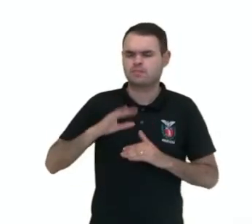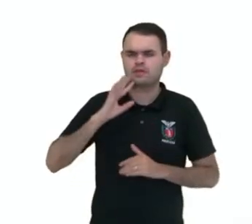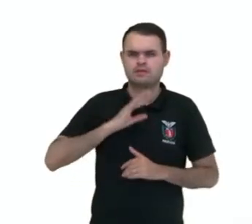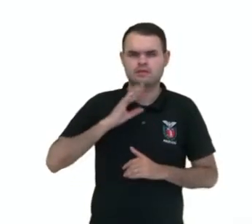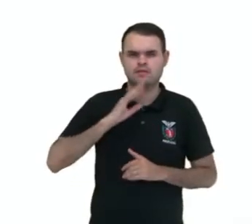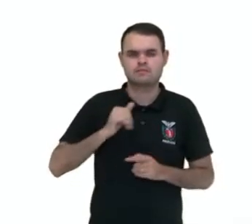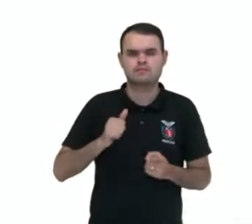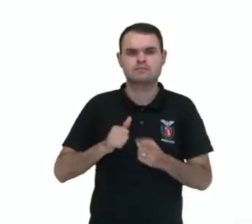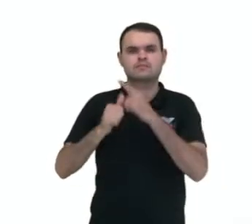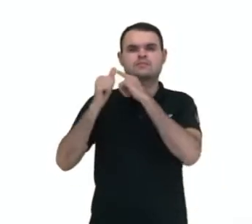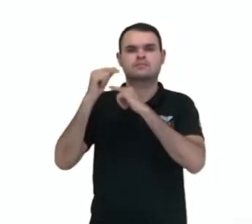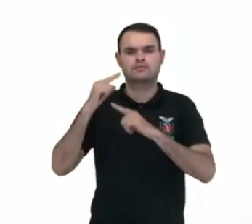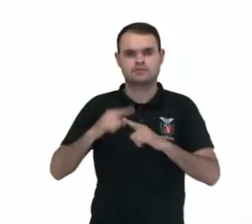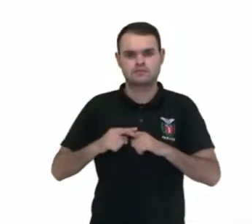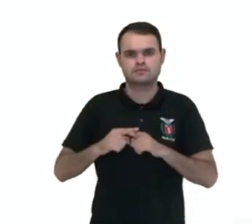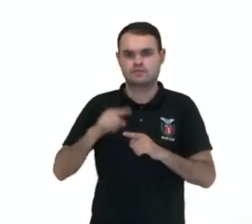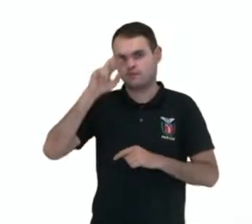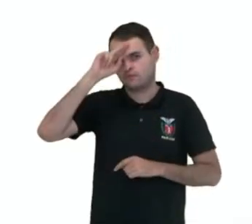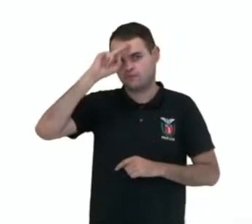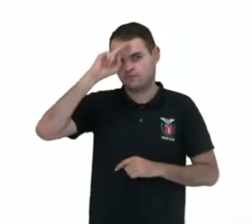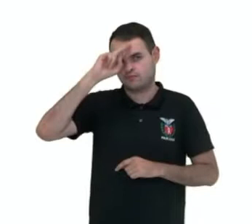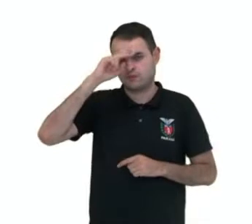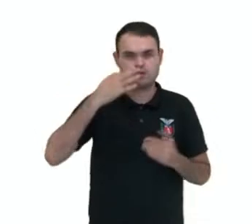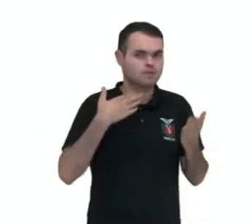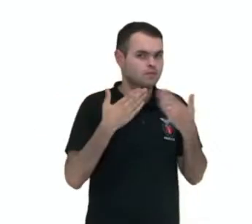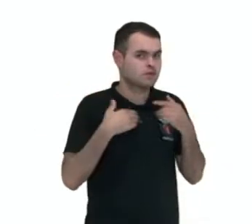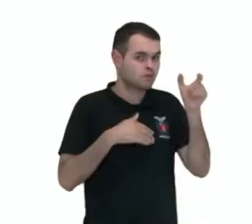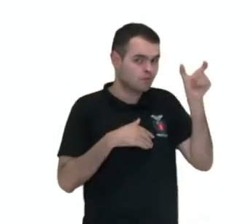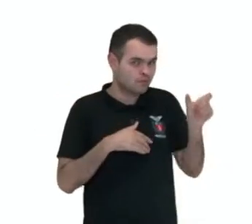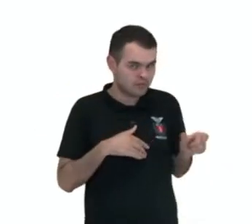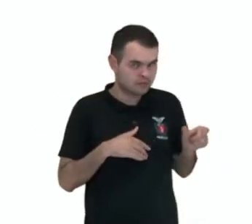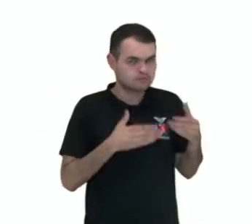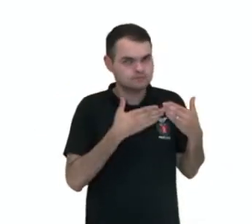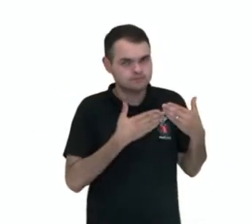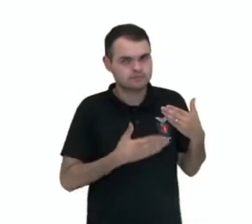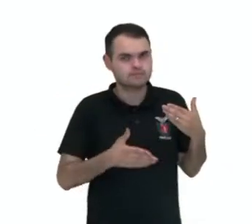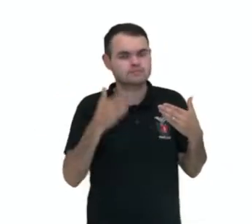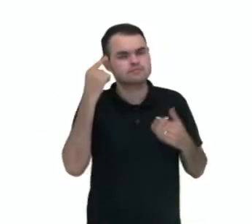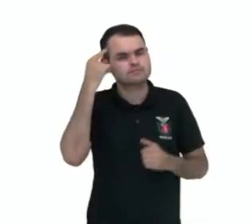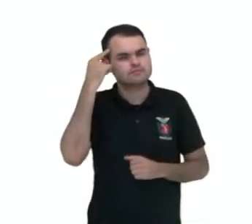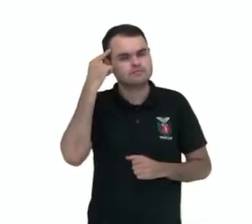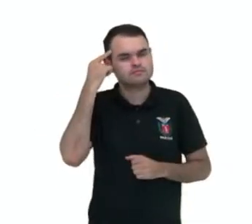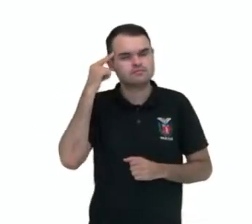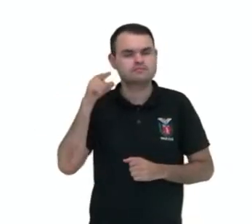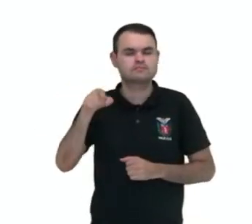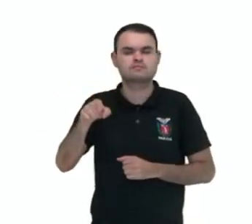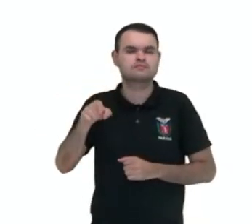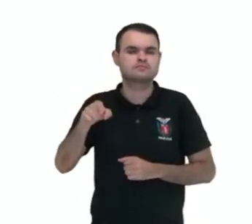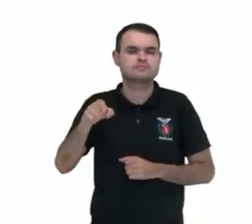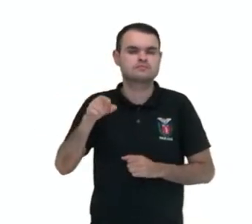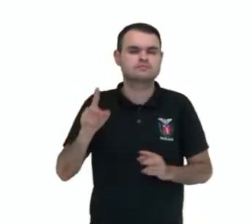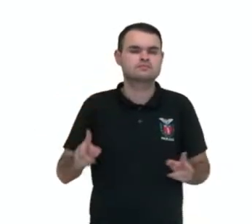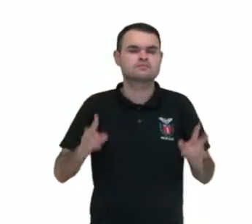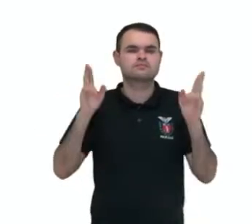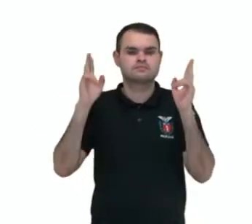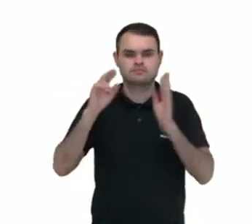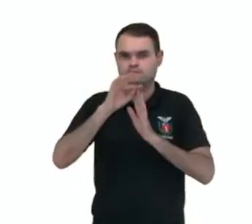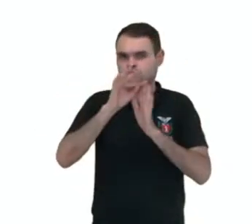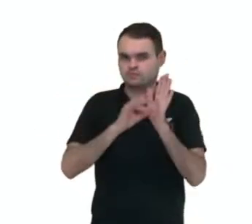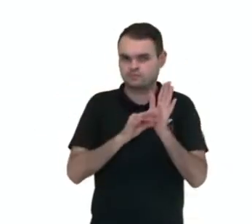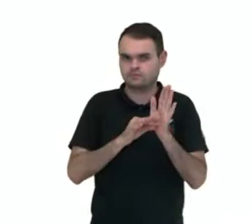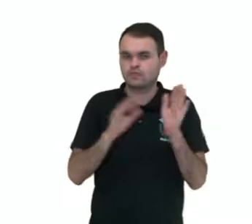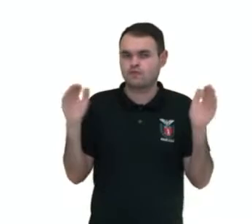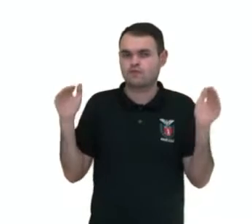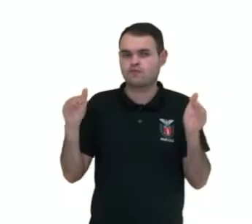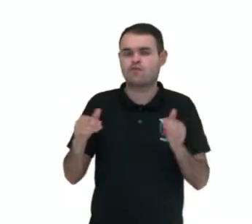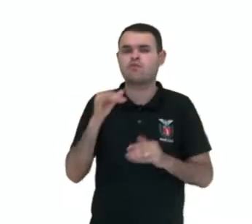a primeira vez que as formigas conversaram com ele, e aí segue. Pensando nesse trecho aqui, né? O